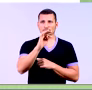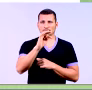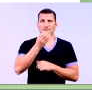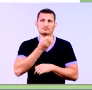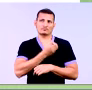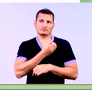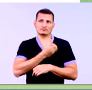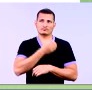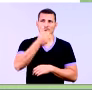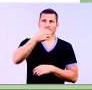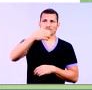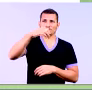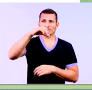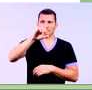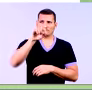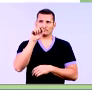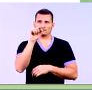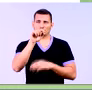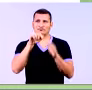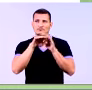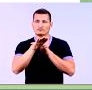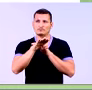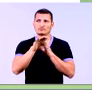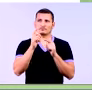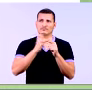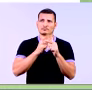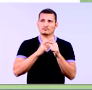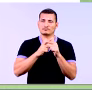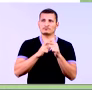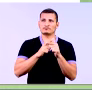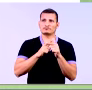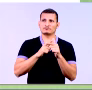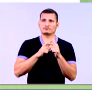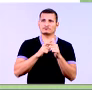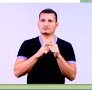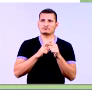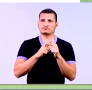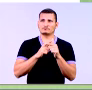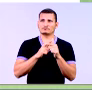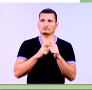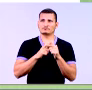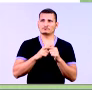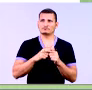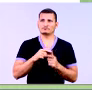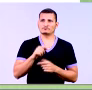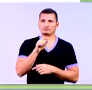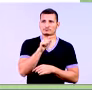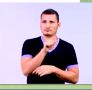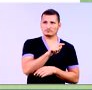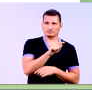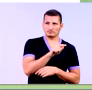valor 19 aqui no estoque, justamente porque nós tivemos aqui a venda de um